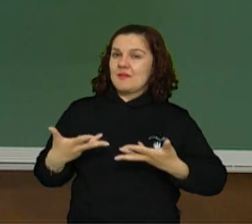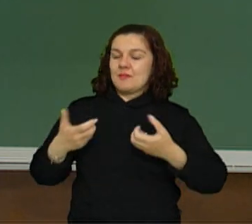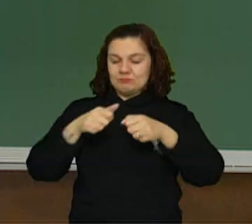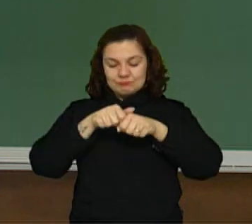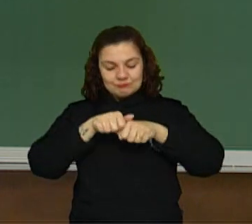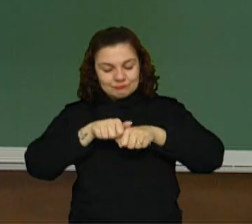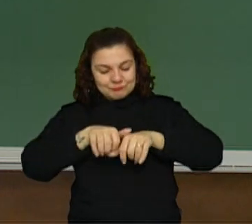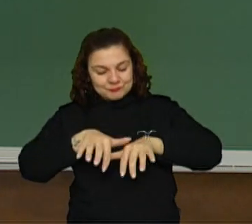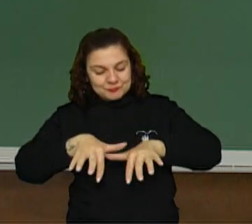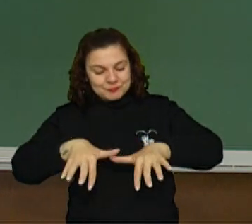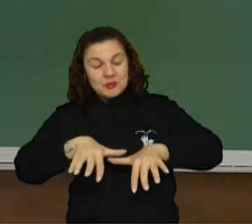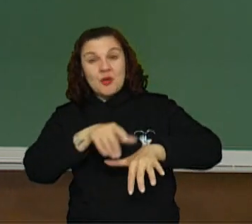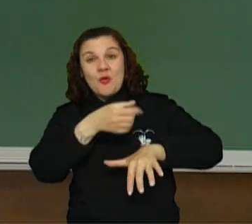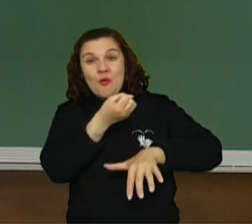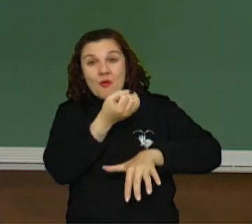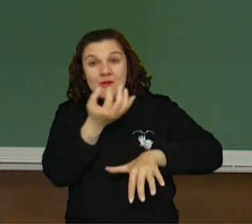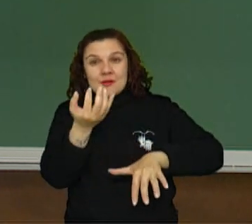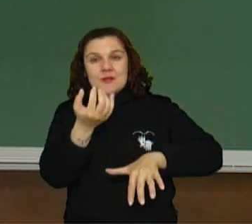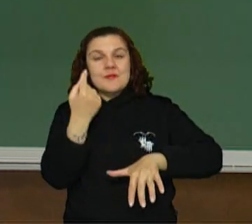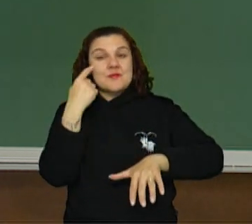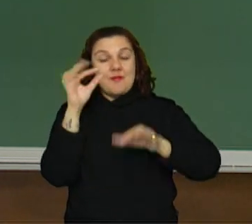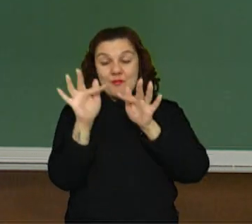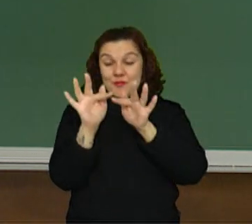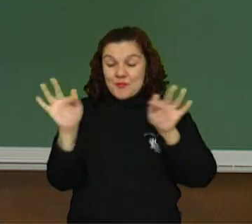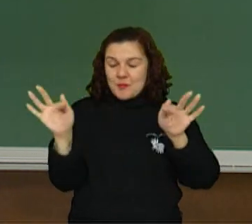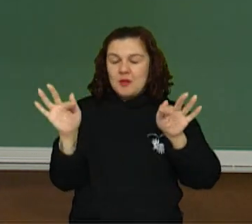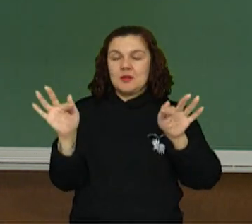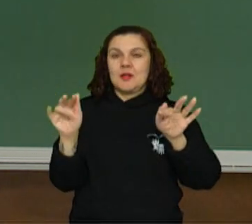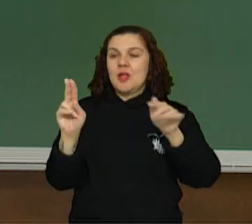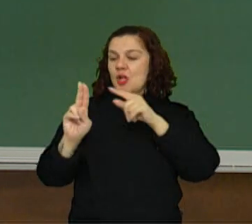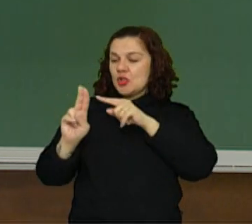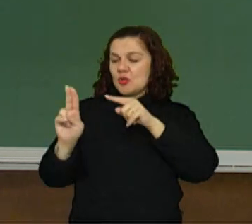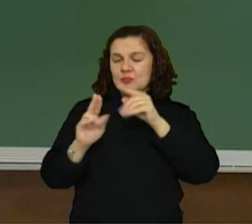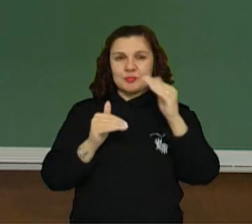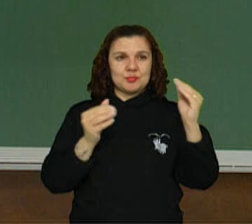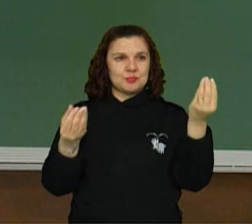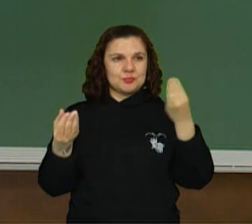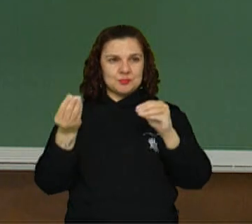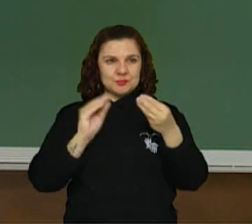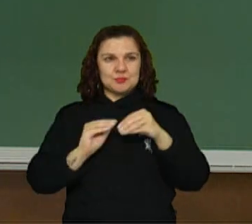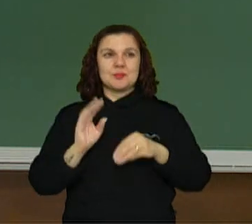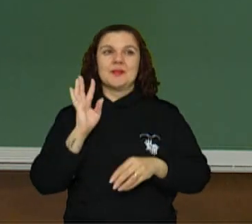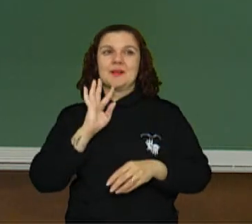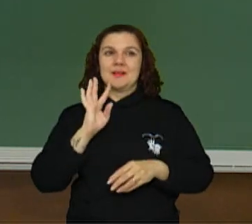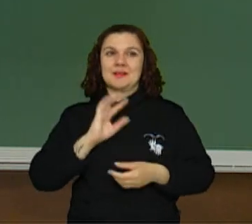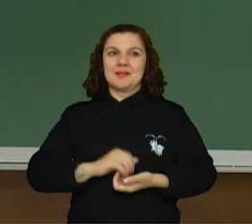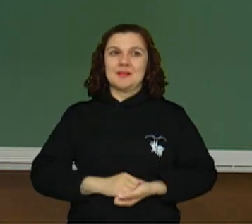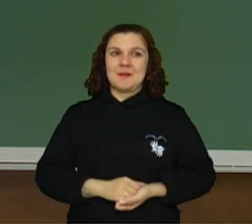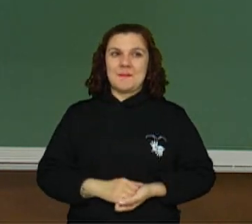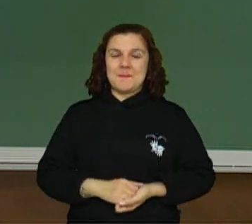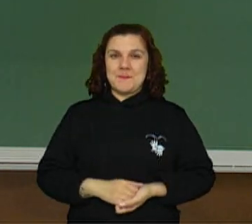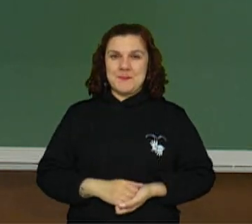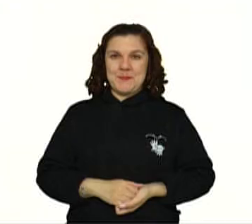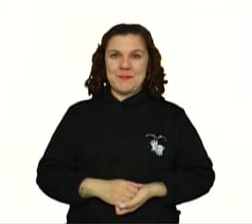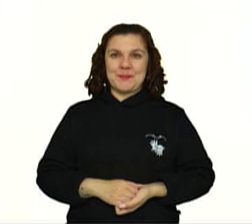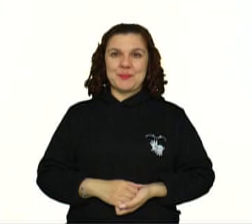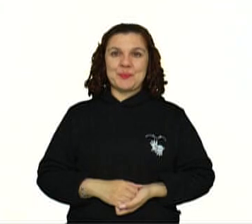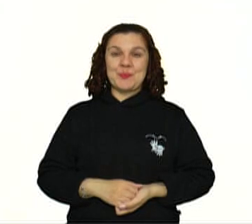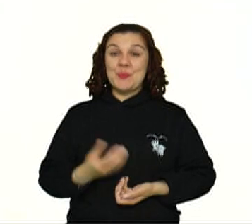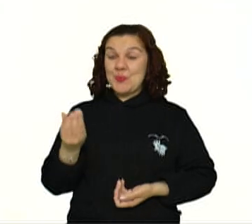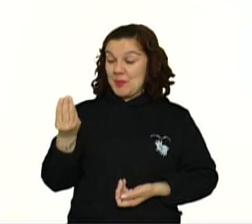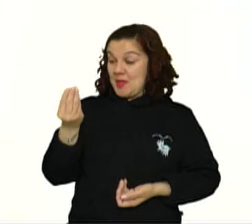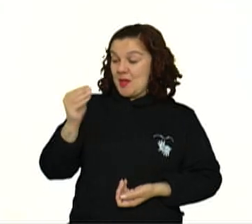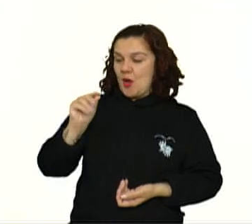quanta coisa você vai encontrar numa oração. Vai dar nome, um monte de nomes ali, é bem legal. Marque